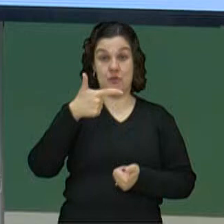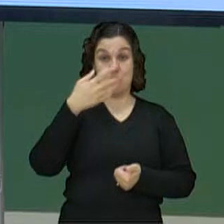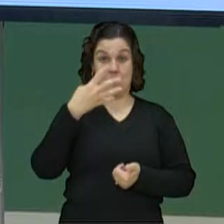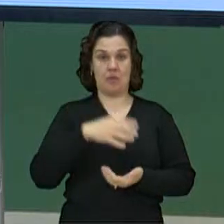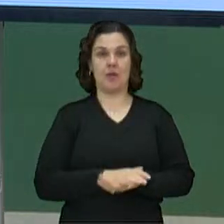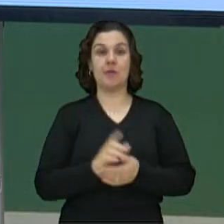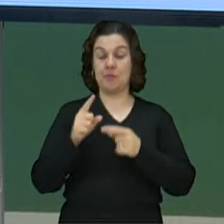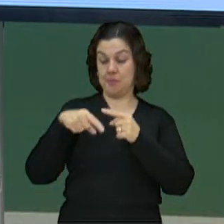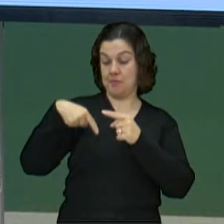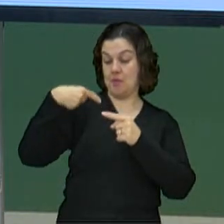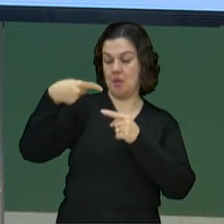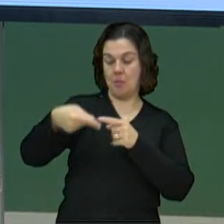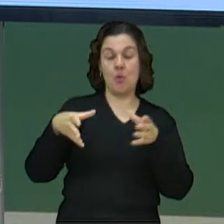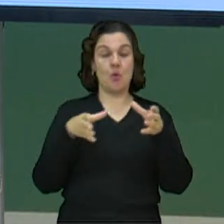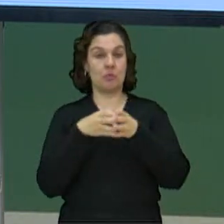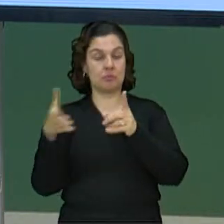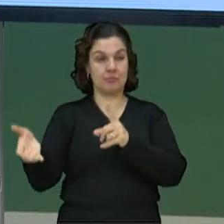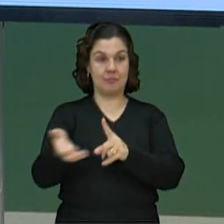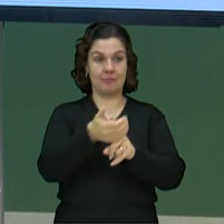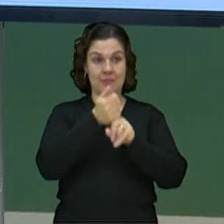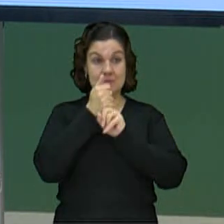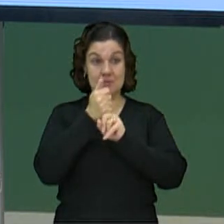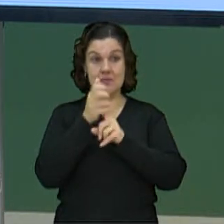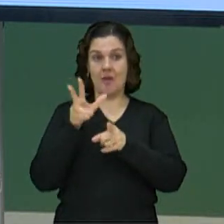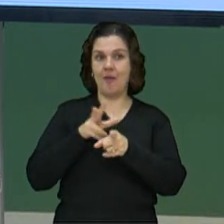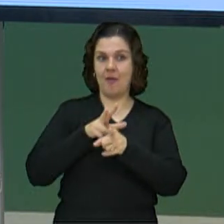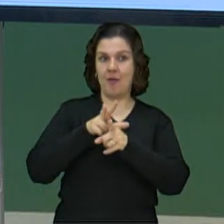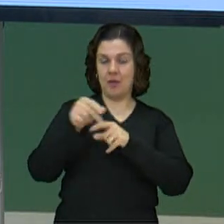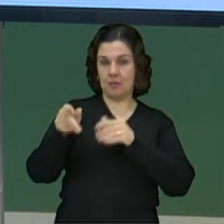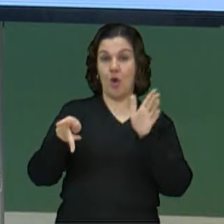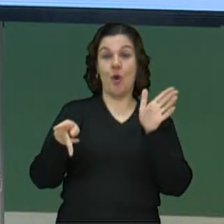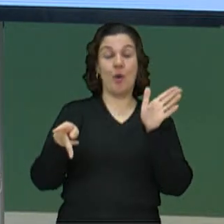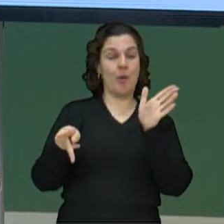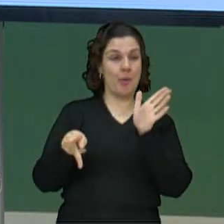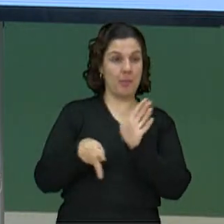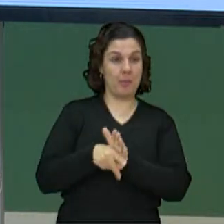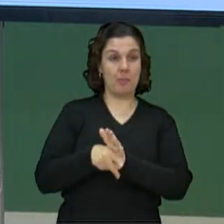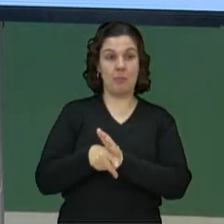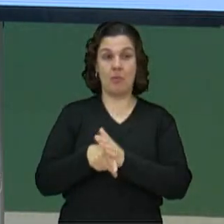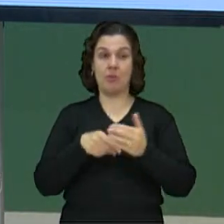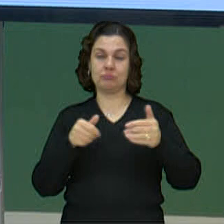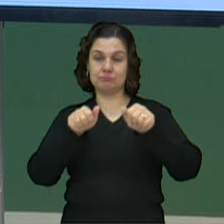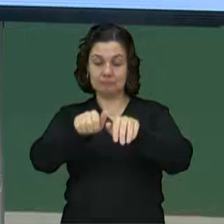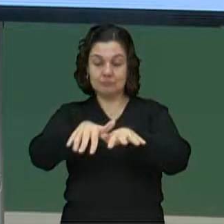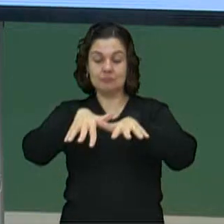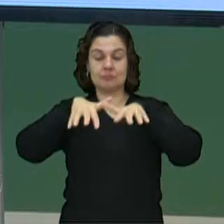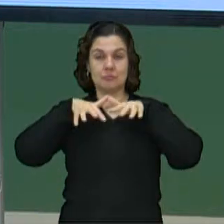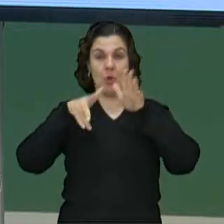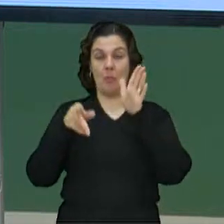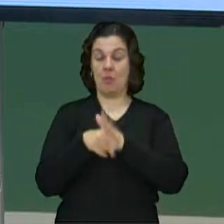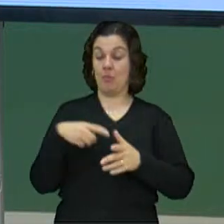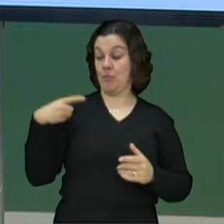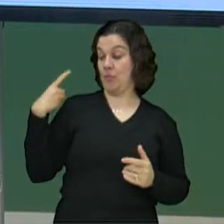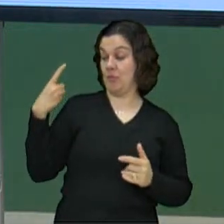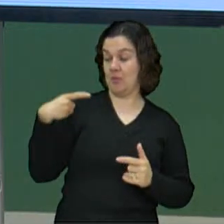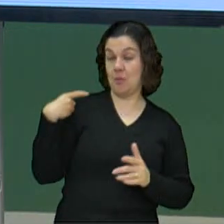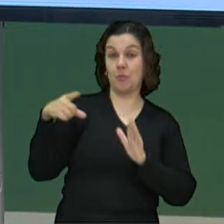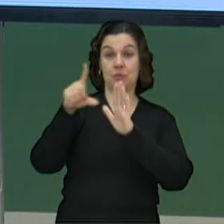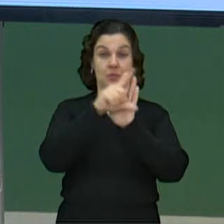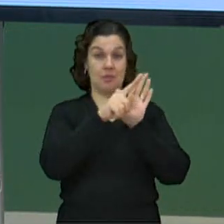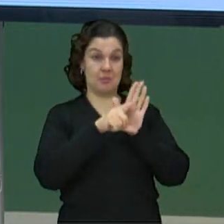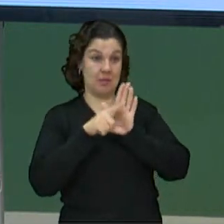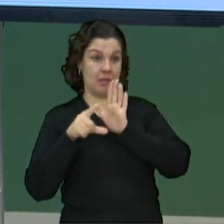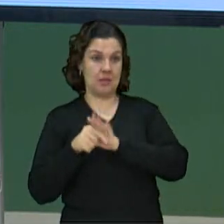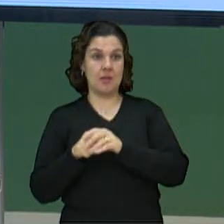após então, os fascistas venceram as eleições parlamentares de deputados do Poder Legislativo. E